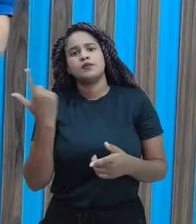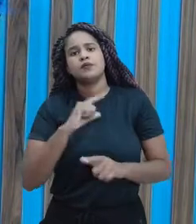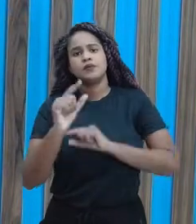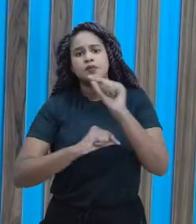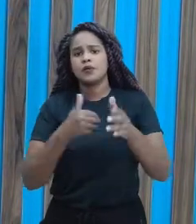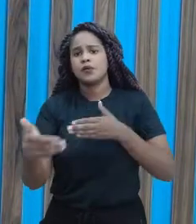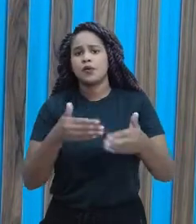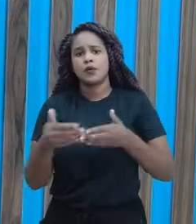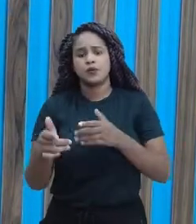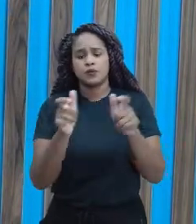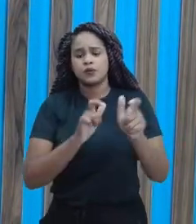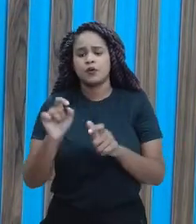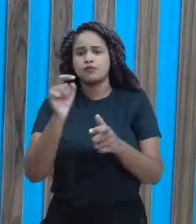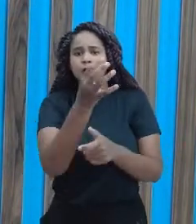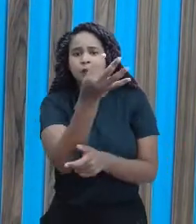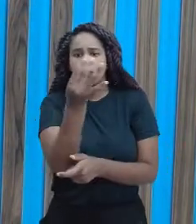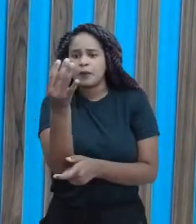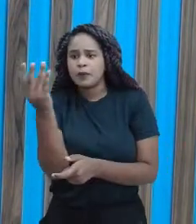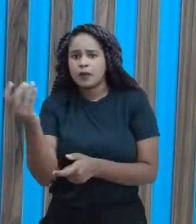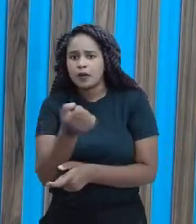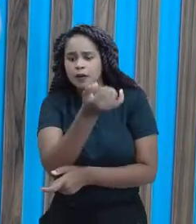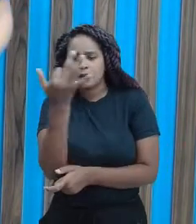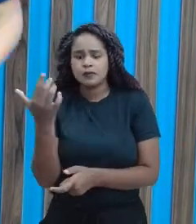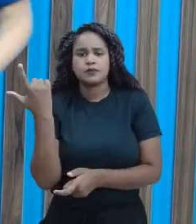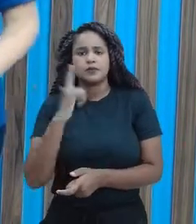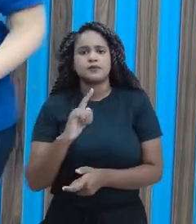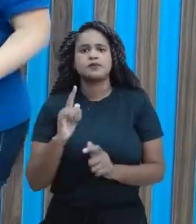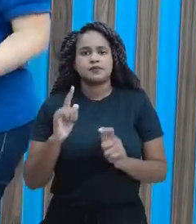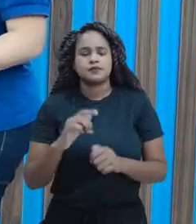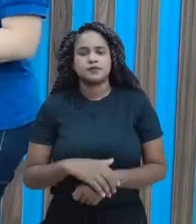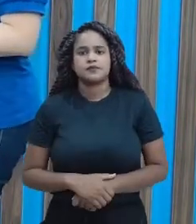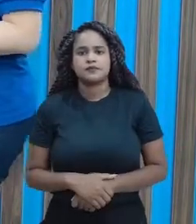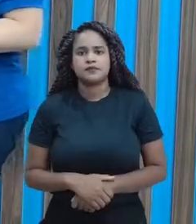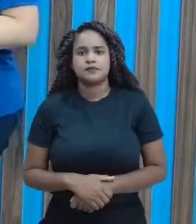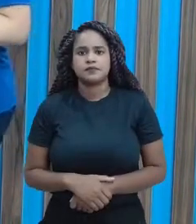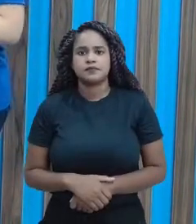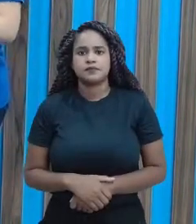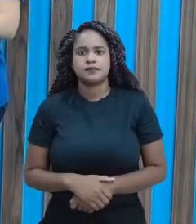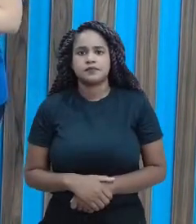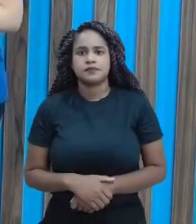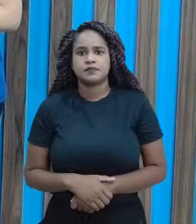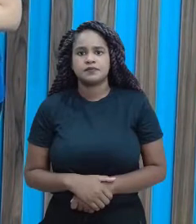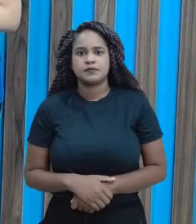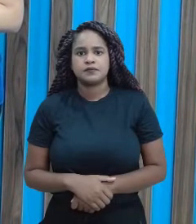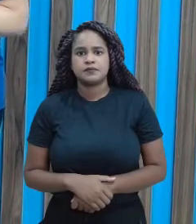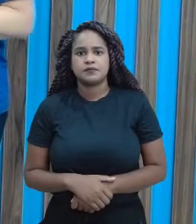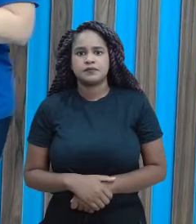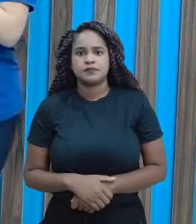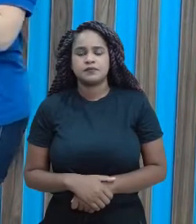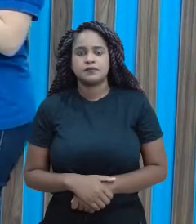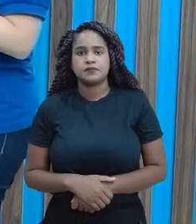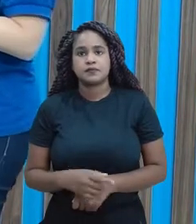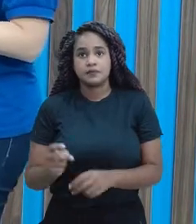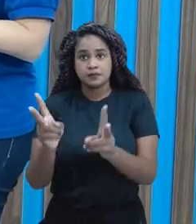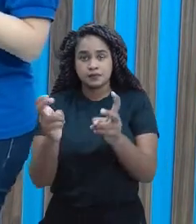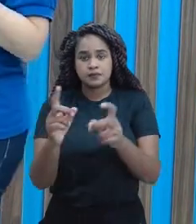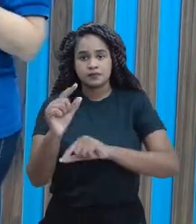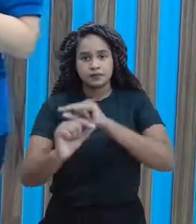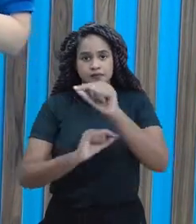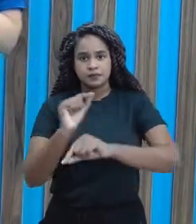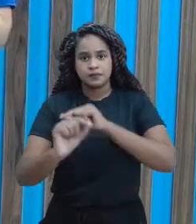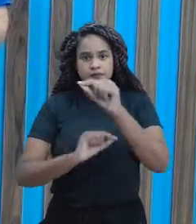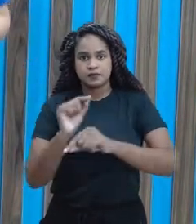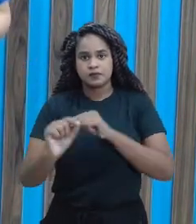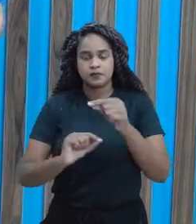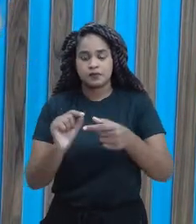em qualquer lugar dessa divisão e a gente vai ter a mesma quantidade, tá certo? E aí a gente observa, ó, partes de 100